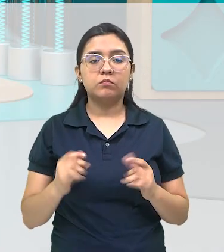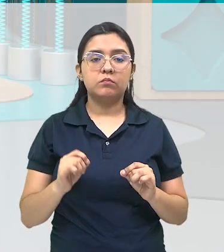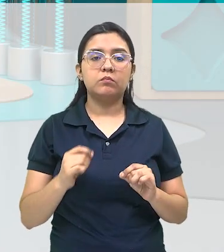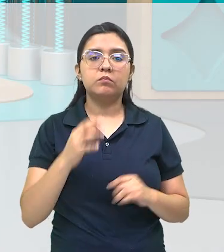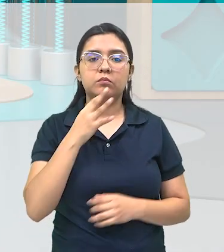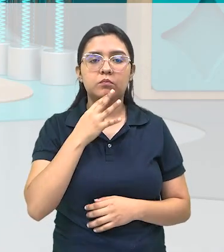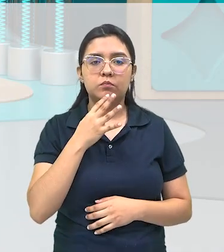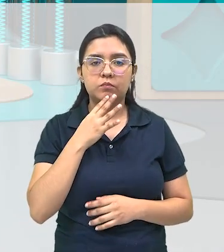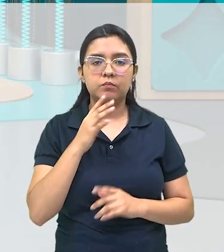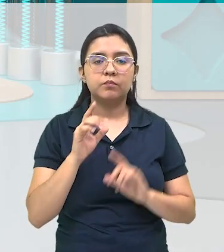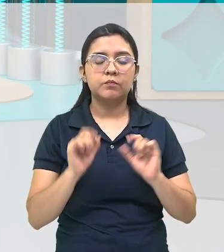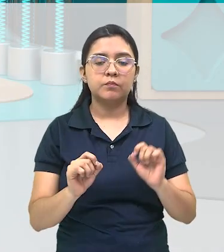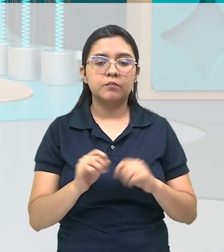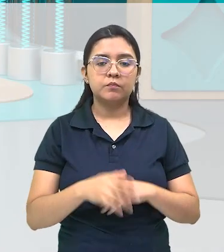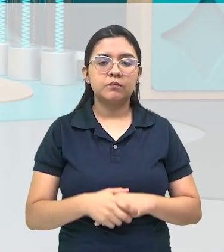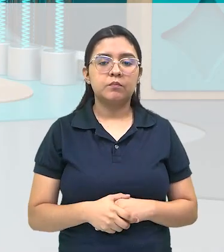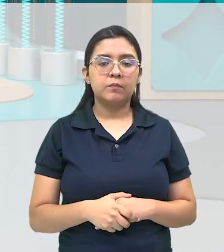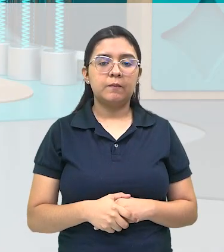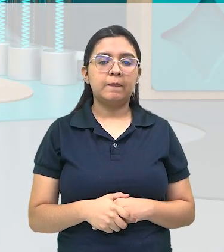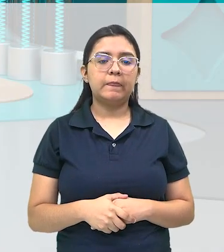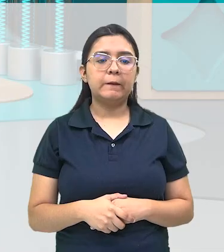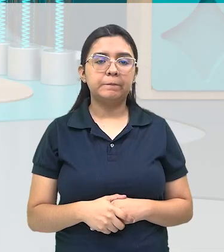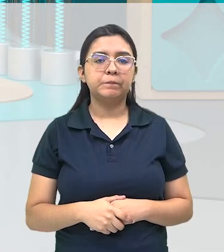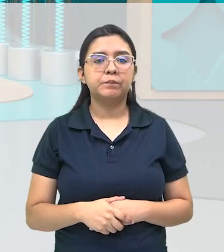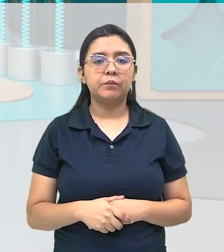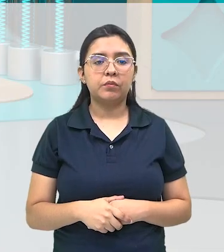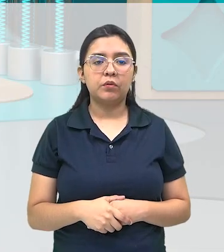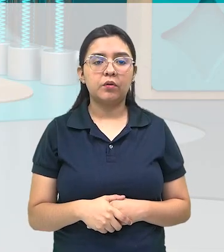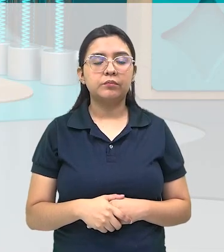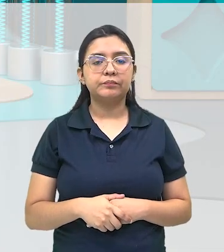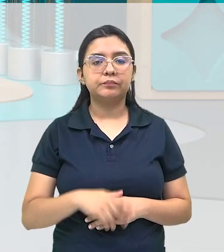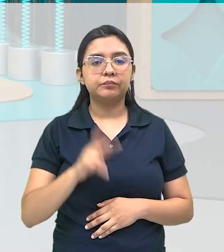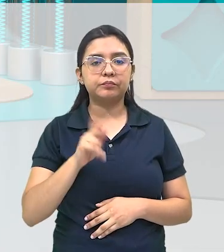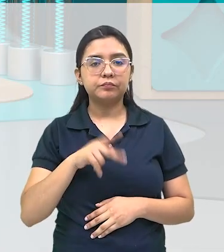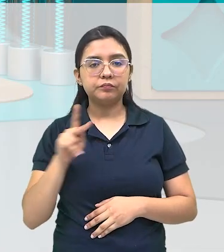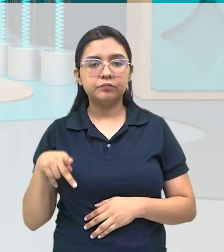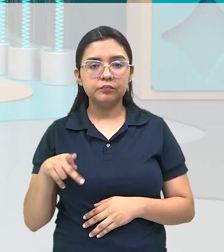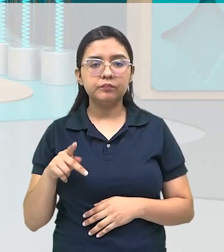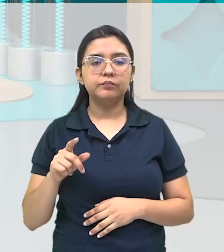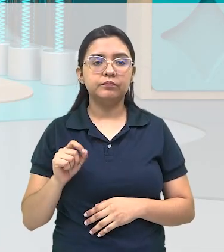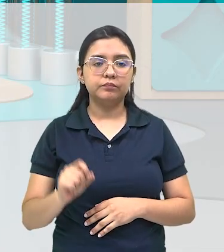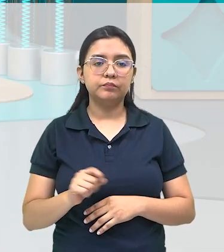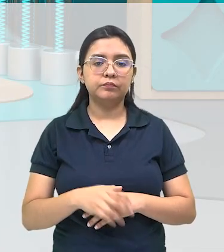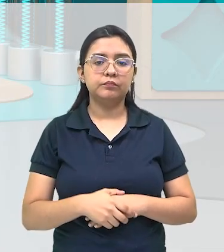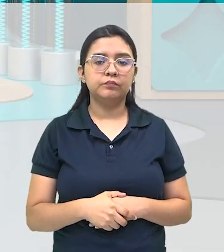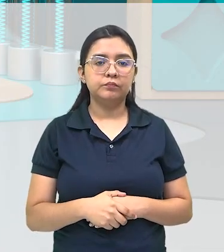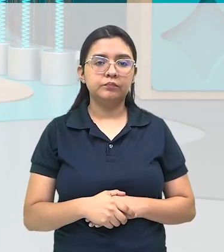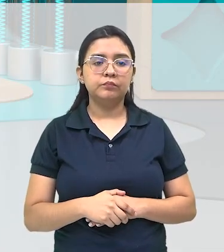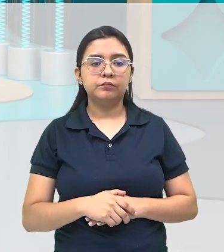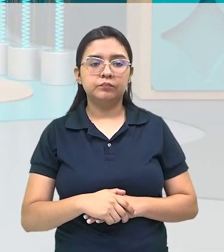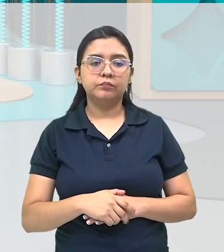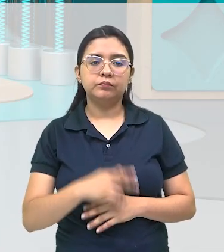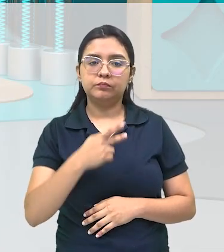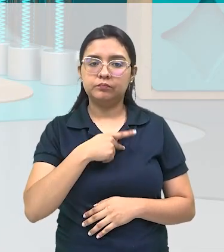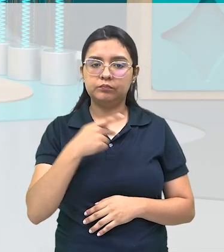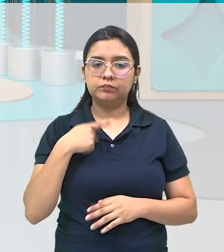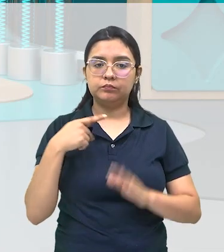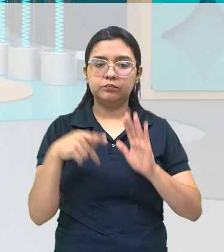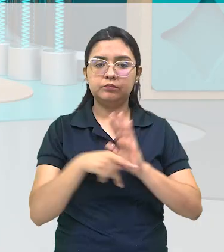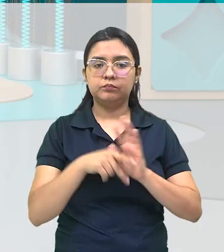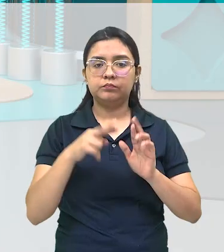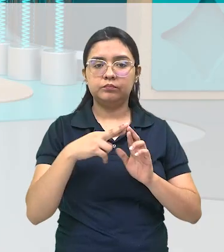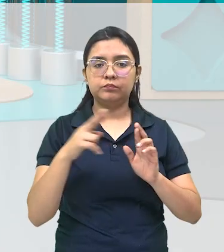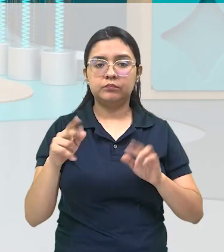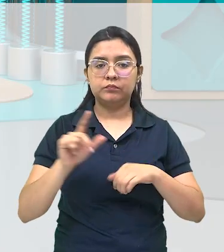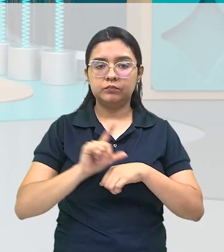ele conheceu Onizaburo Deguchi, que era um pastor shintoísta, né, e líder